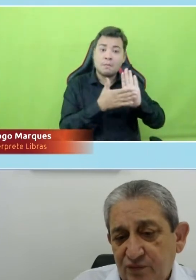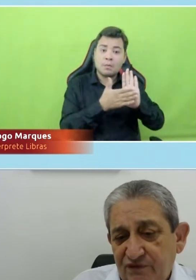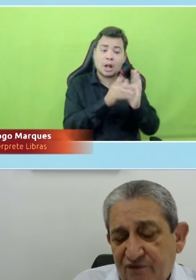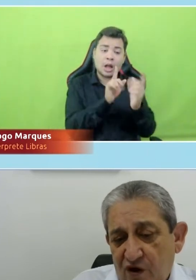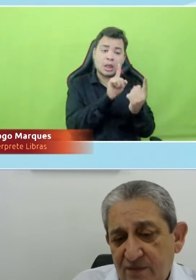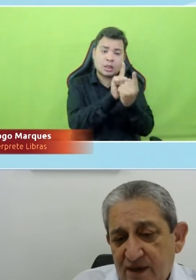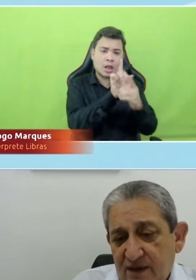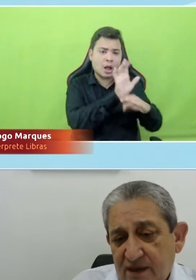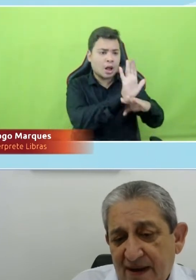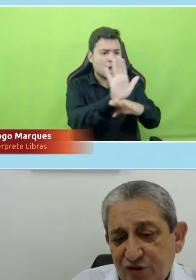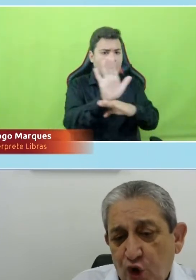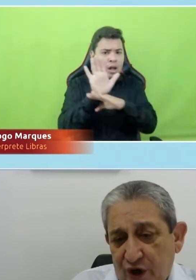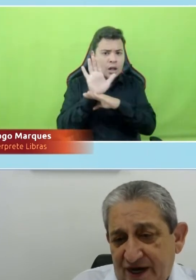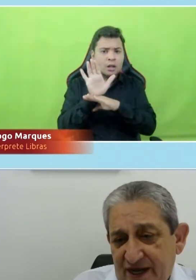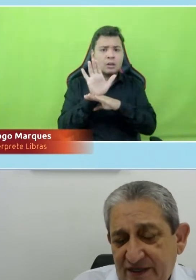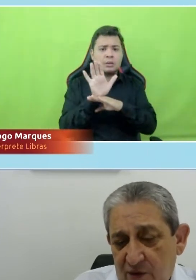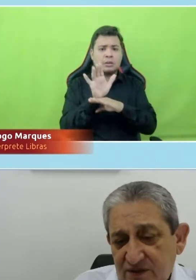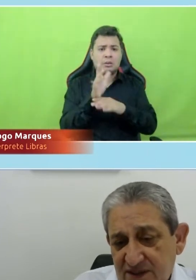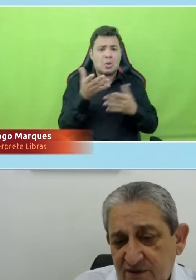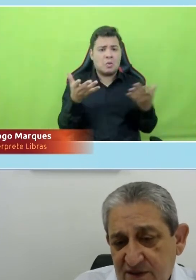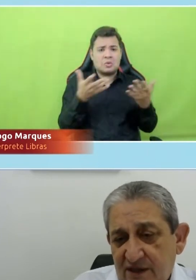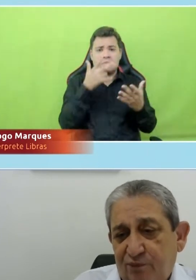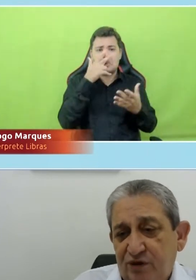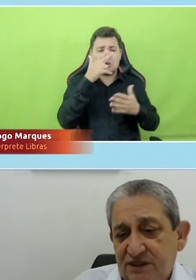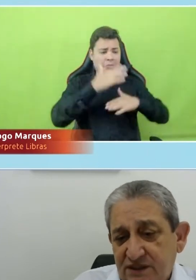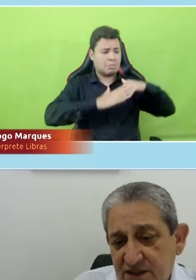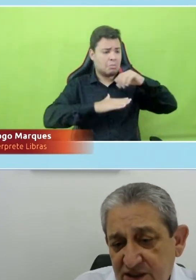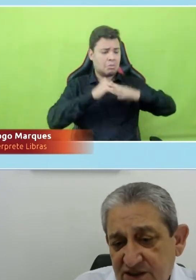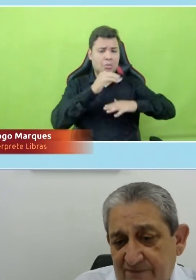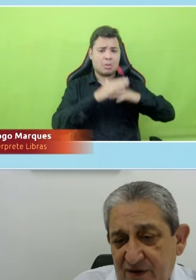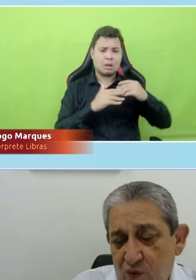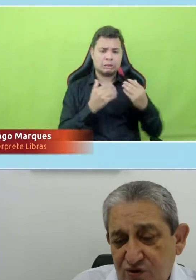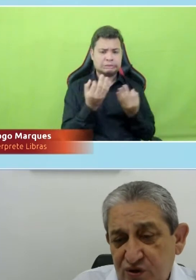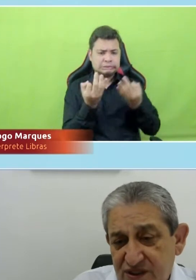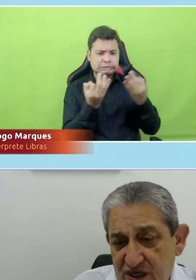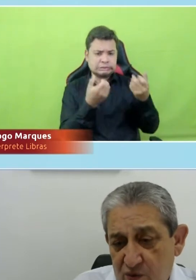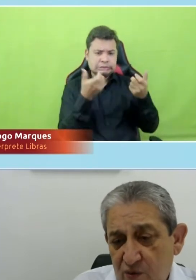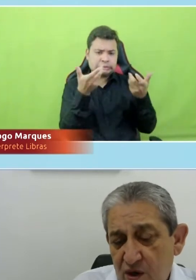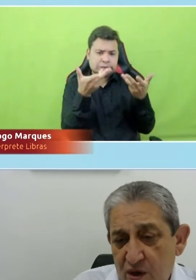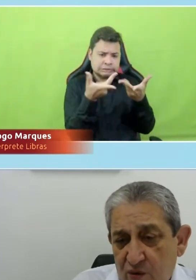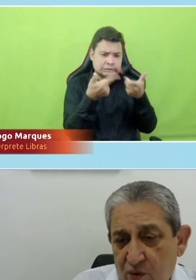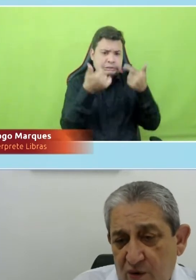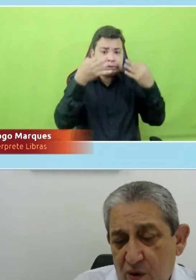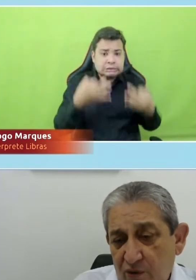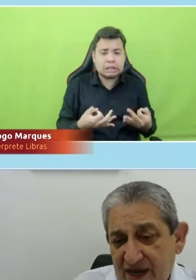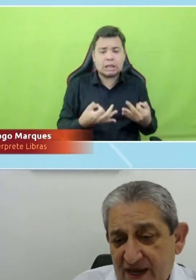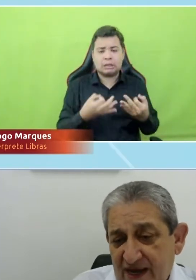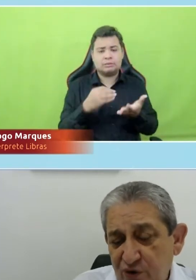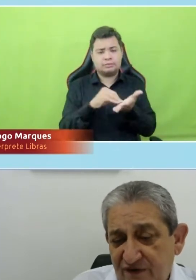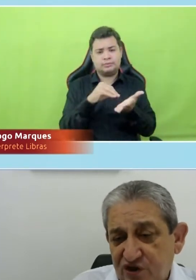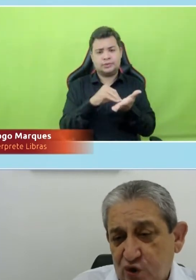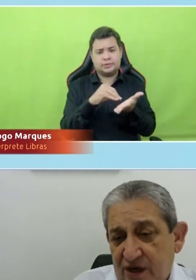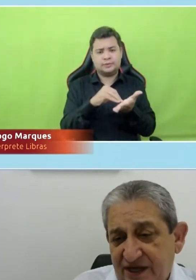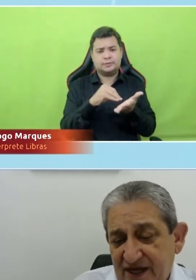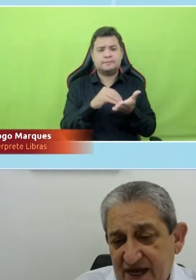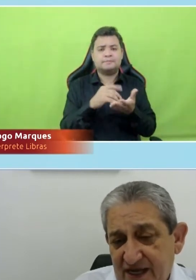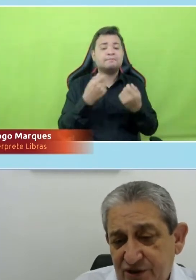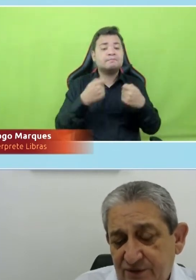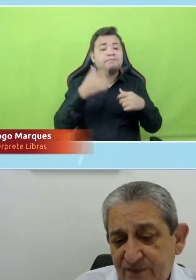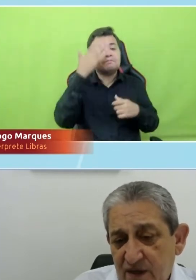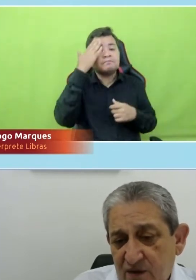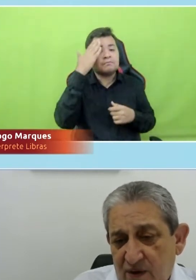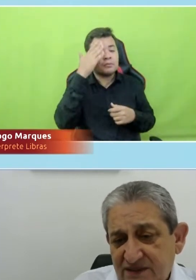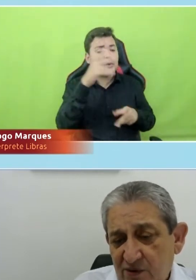feito de forma amadora, né? Então, assim, depois que saber quantos são, qual que é o nível de